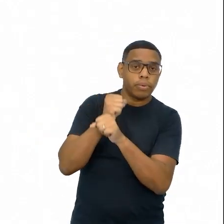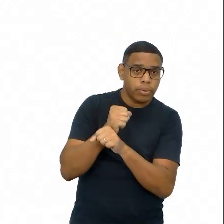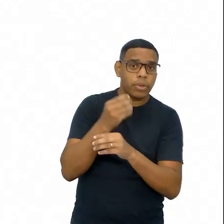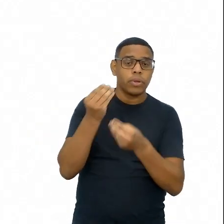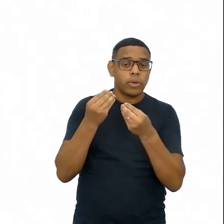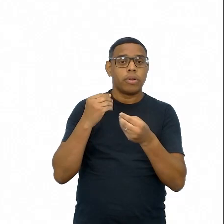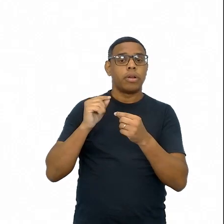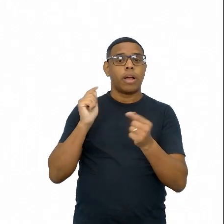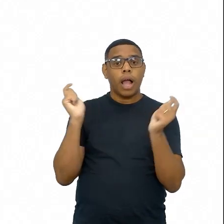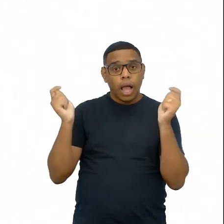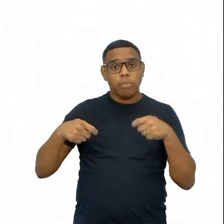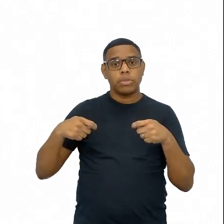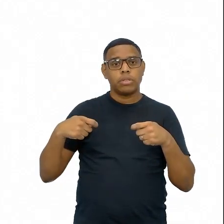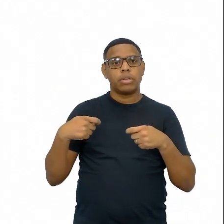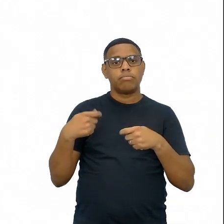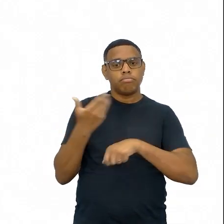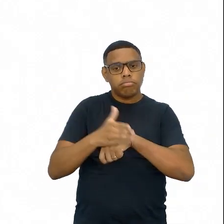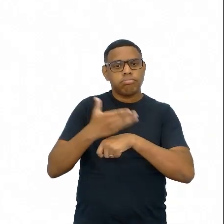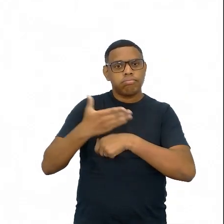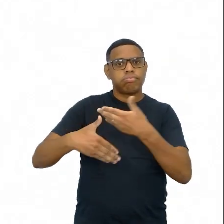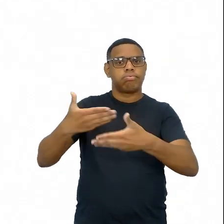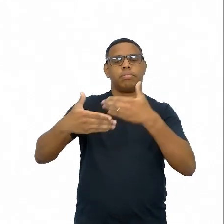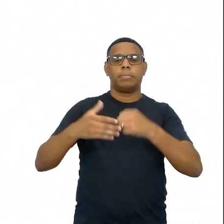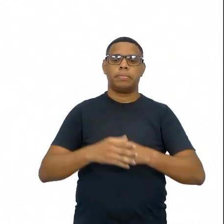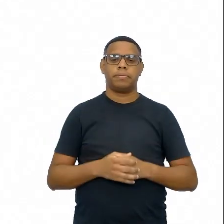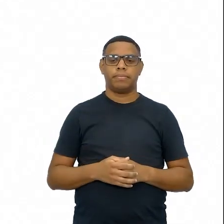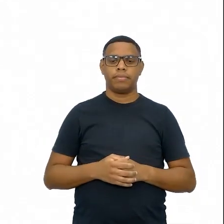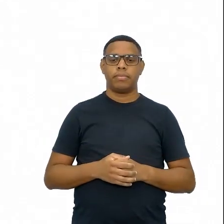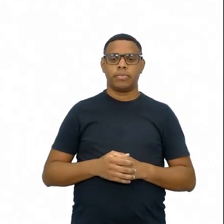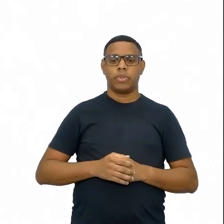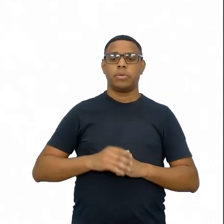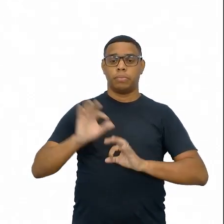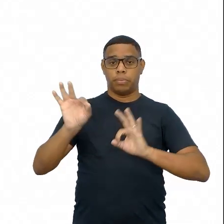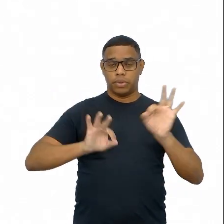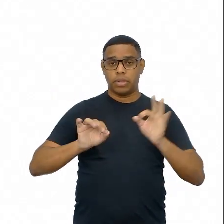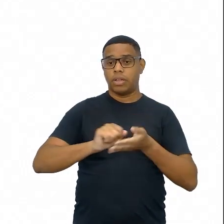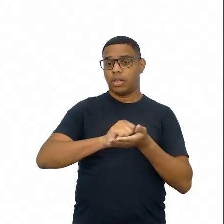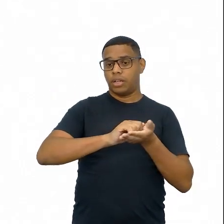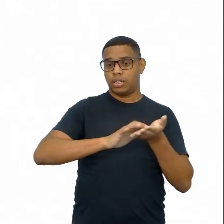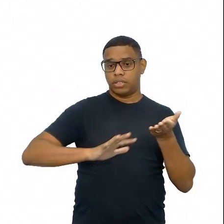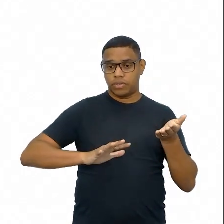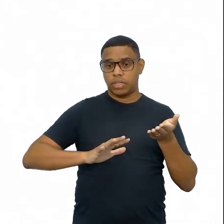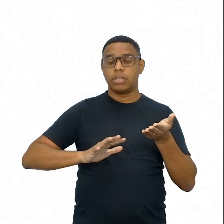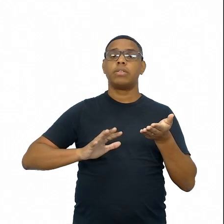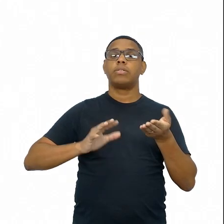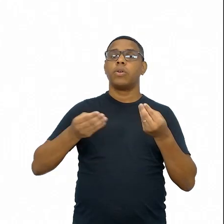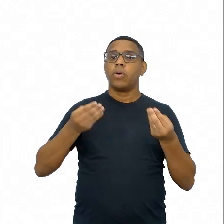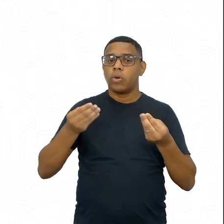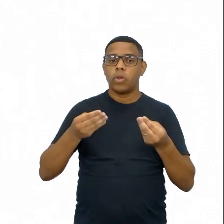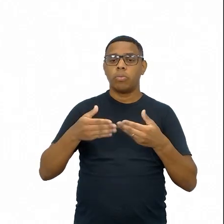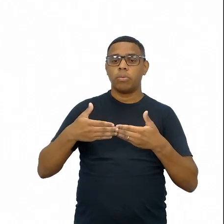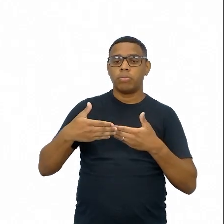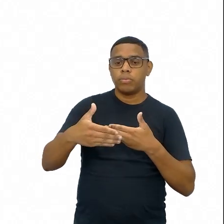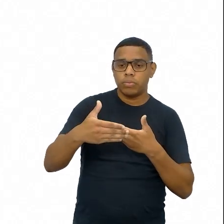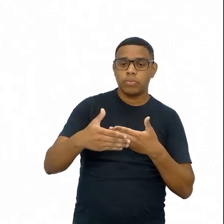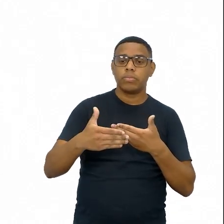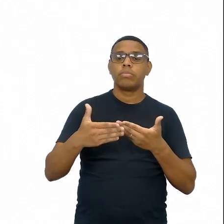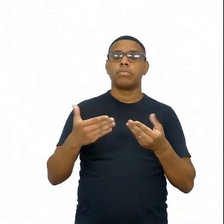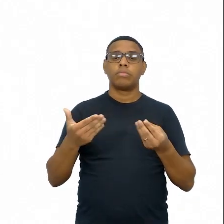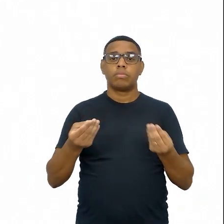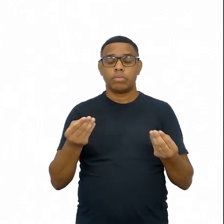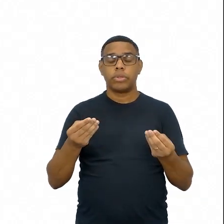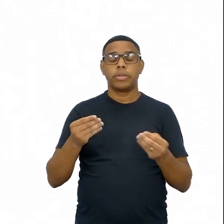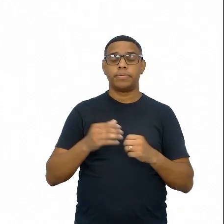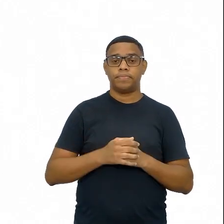estão, não foram consolidadas. Planejar como será essa semana de estudos intensivos, que